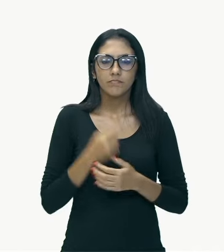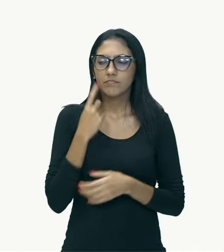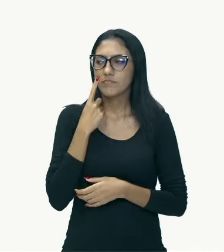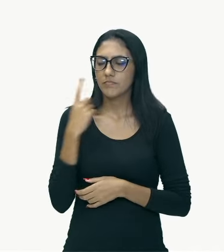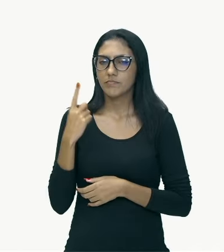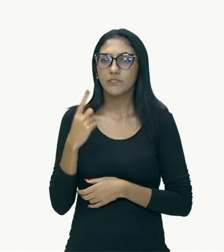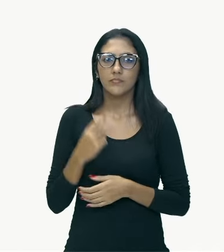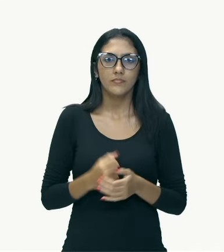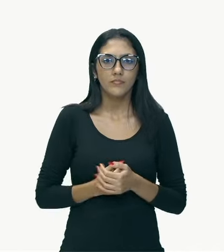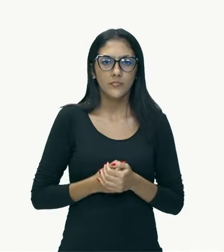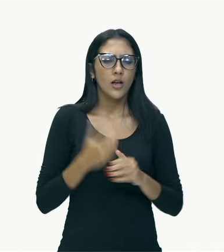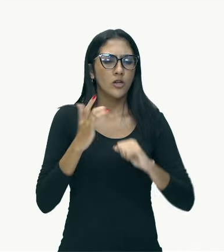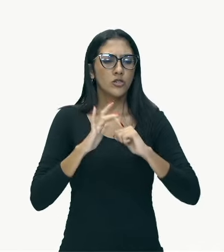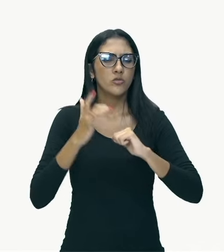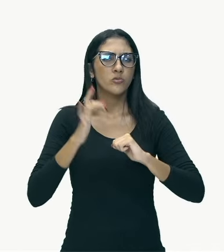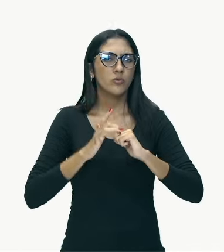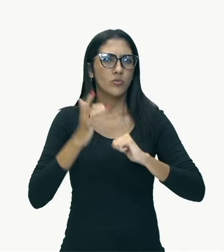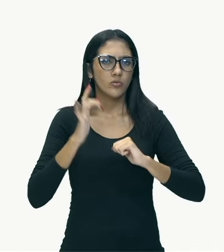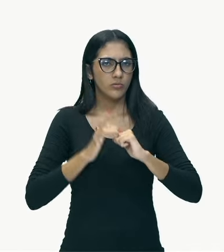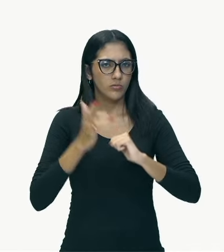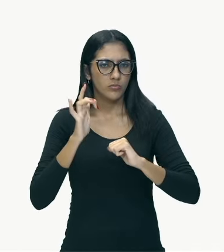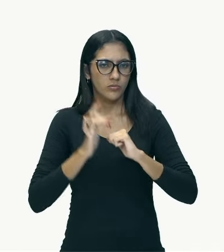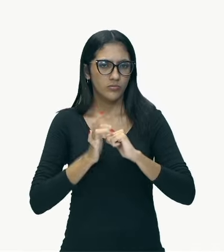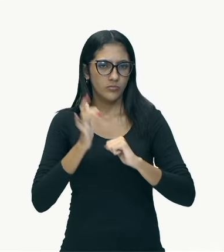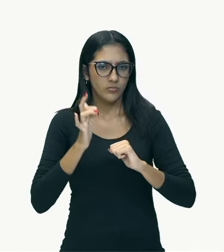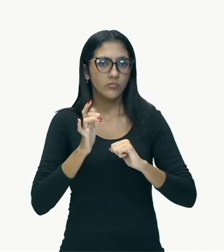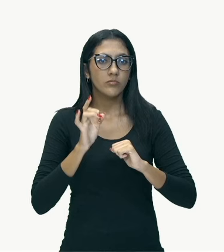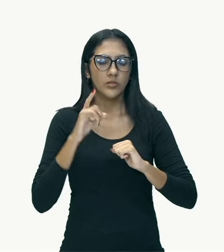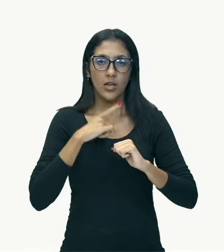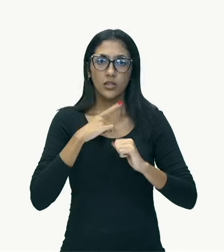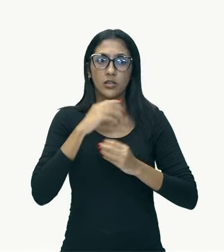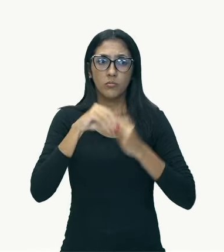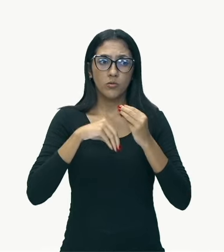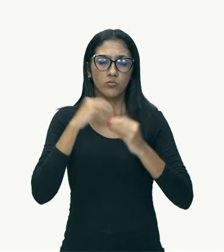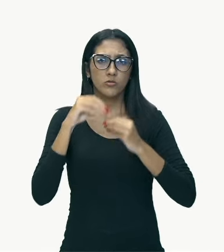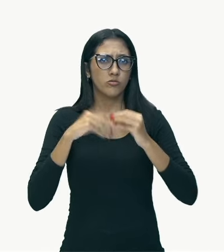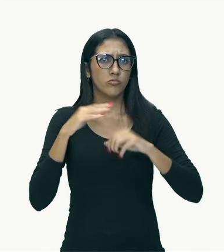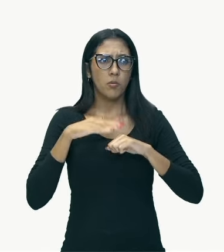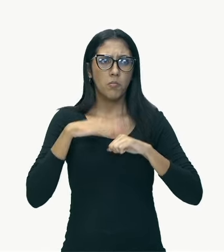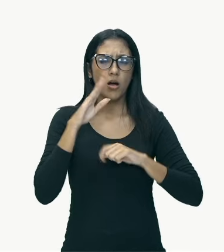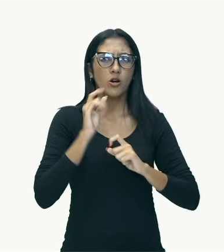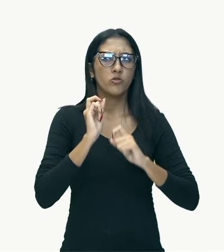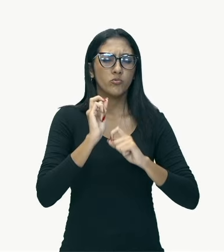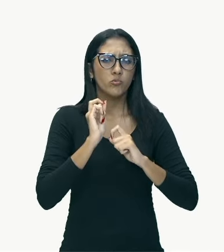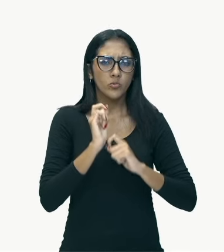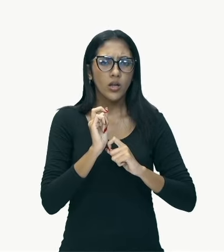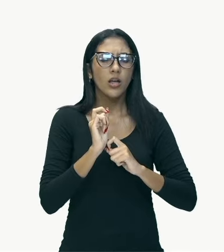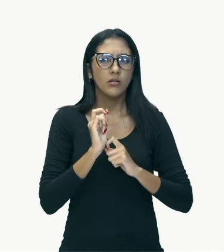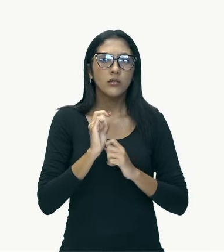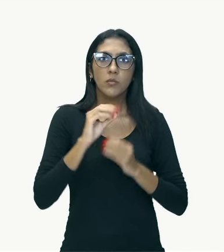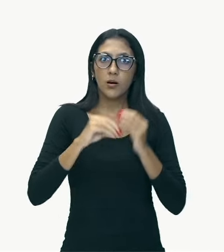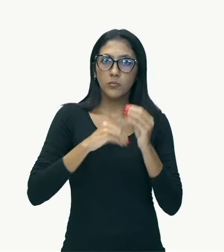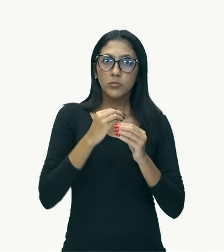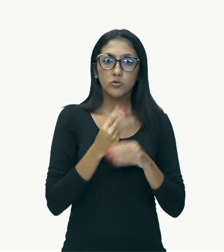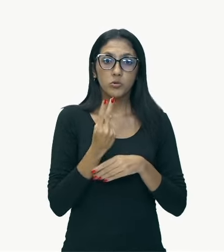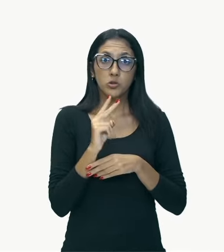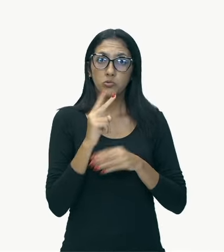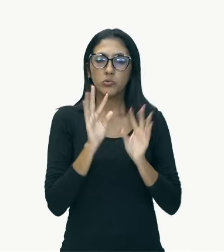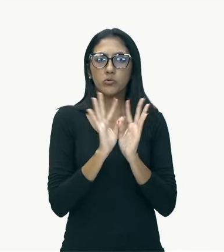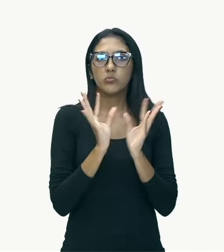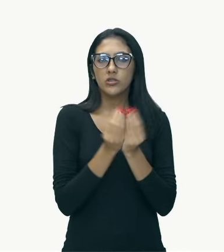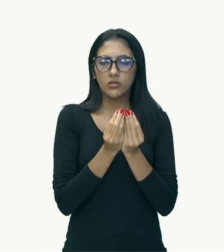medalha de ouro, eu tenho mais prata que ouro. Vocês sabiam? Aqui eu tenho dois componentes,